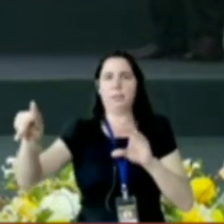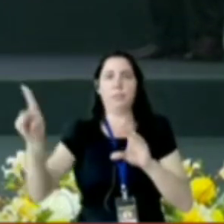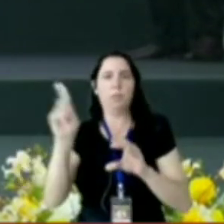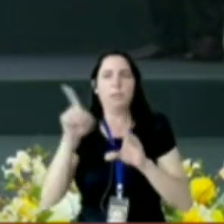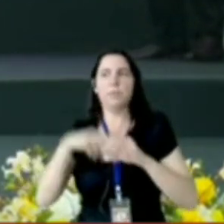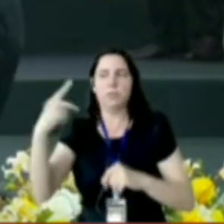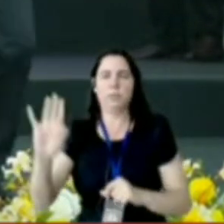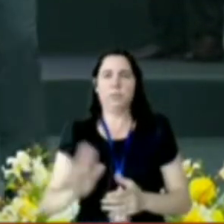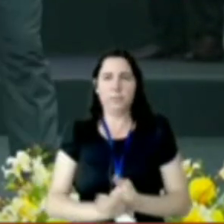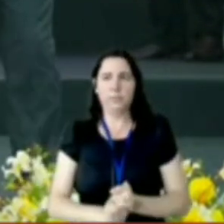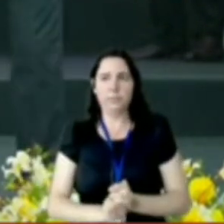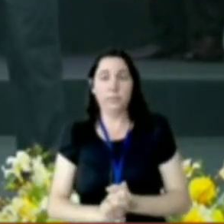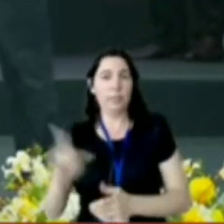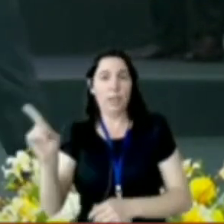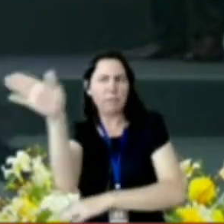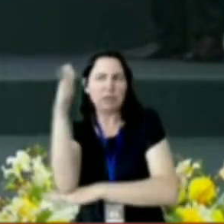Não levante bandeira de partido.